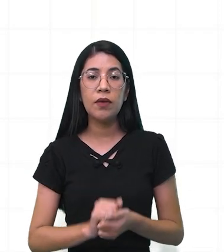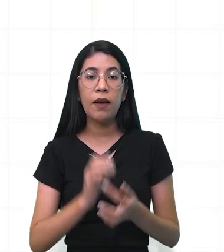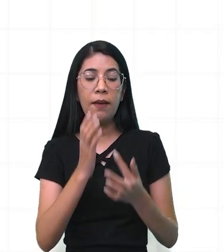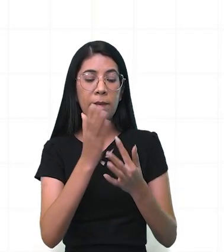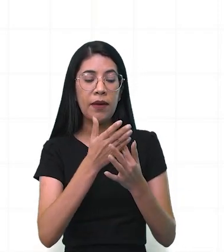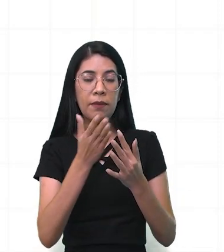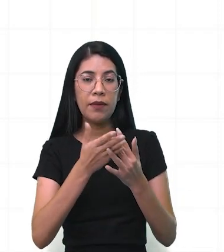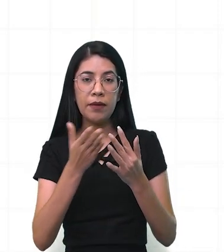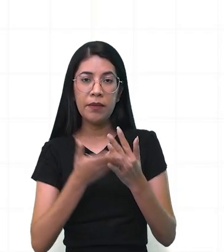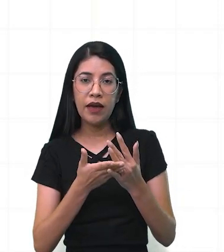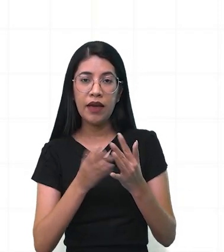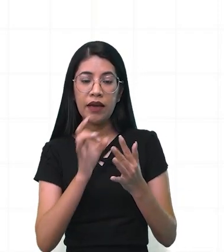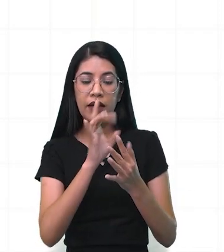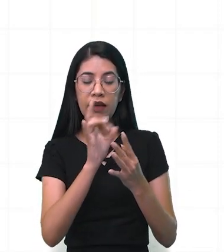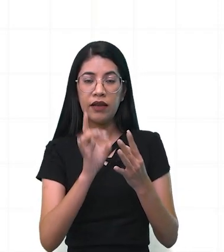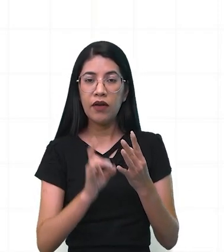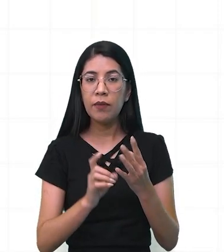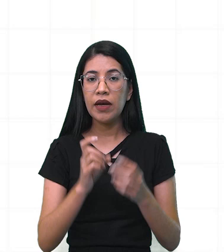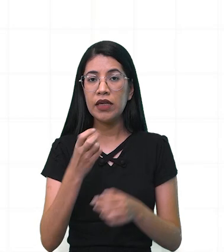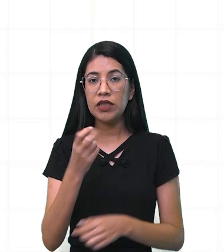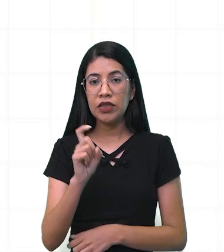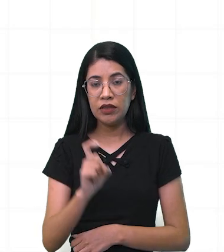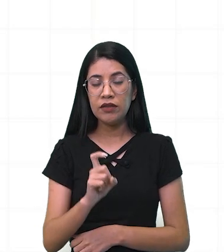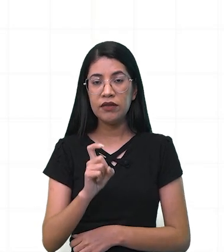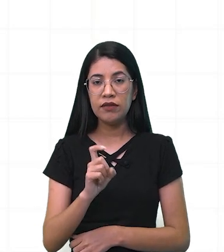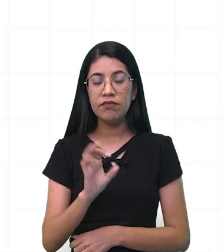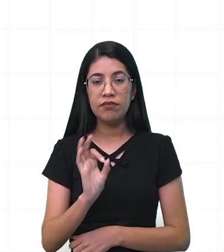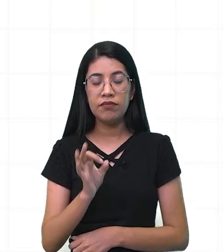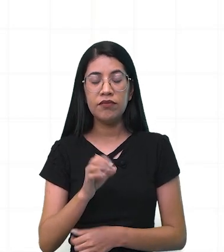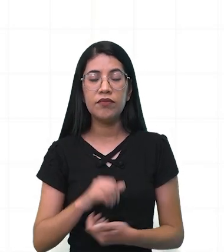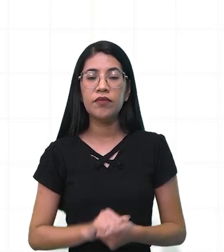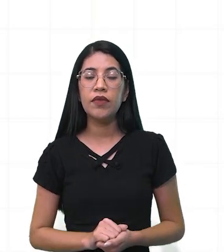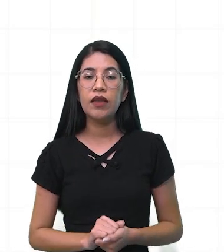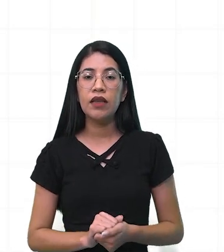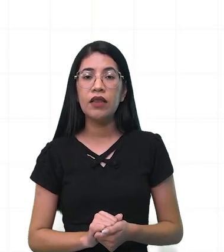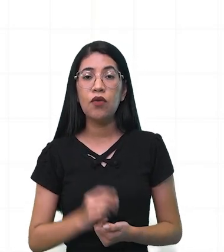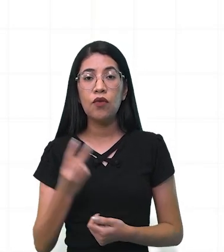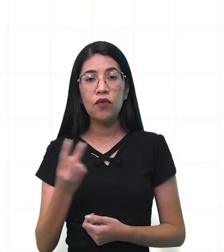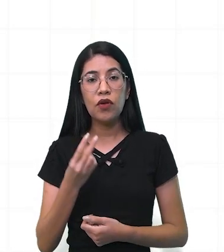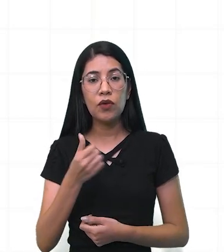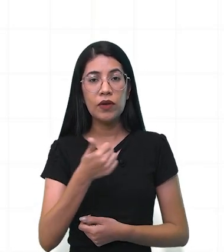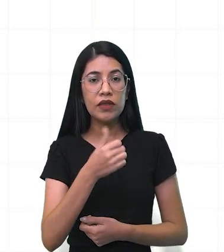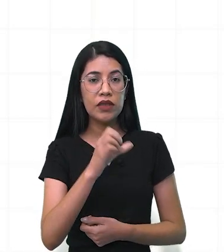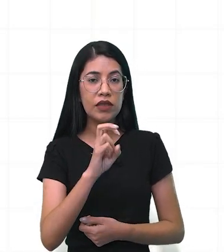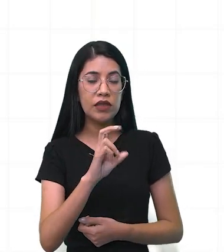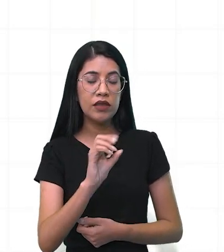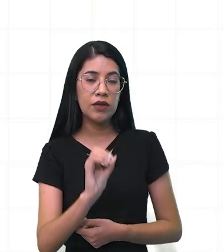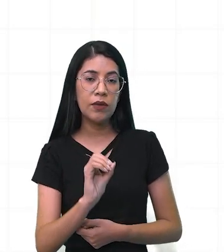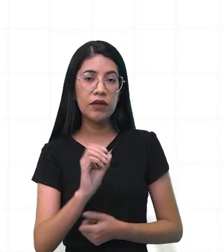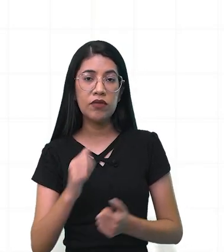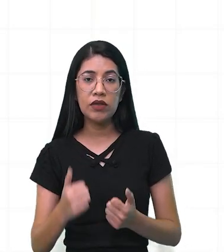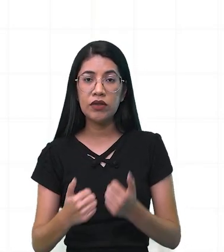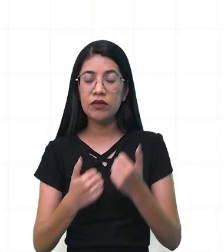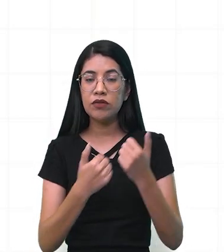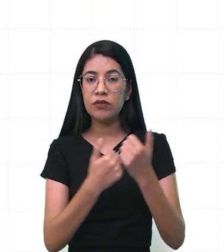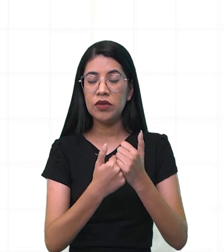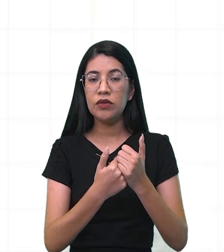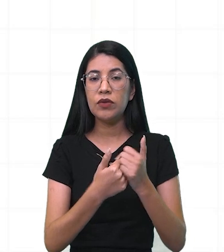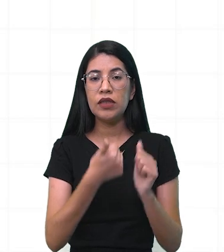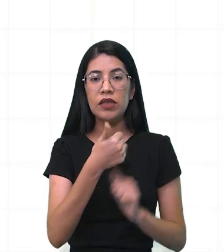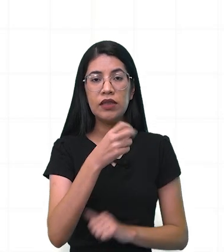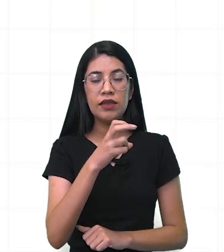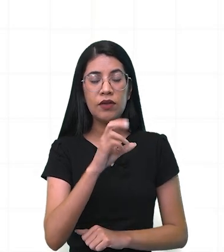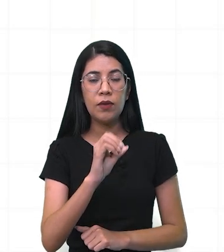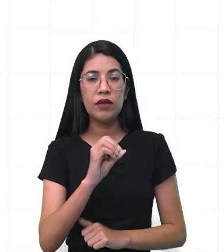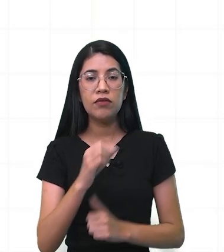de x. E ele está falando aqui que a parcela é 150. Então, nós vamos substituir ali no lugar do x.